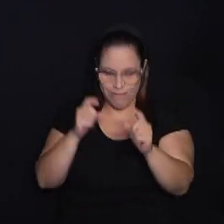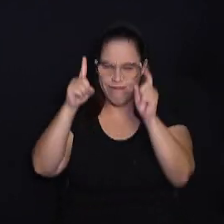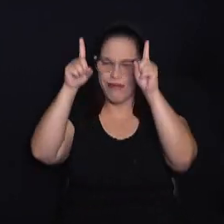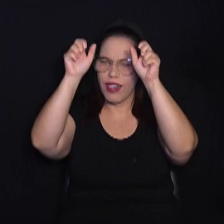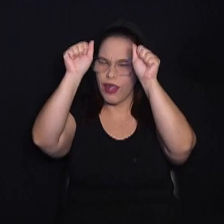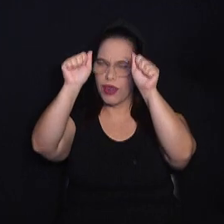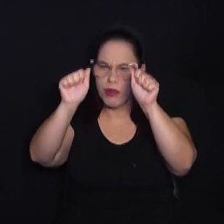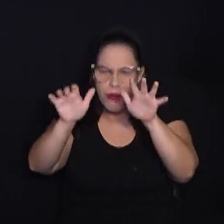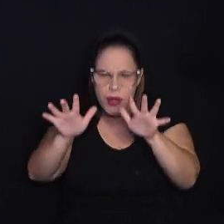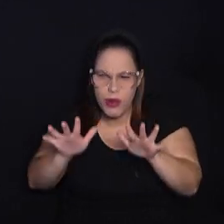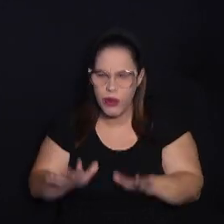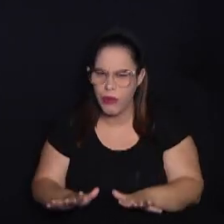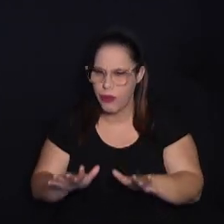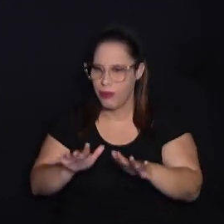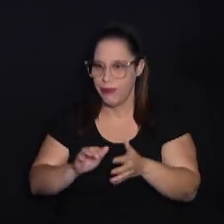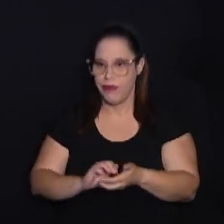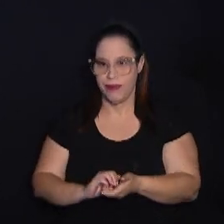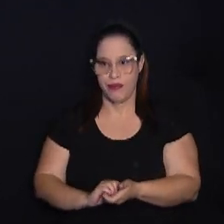abençoe.